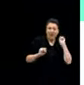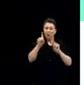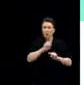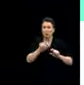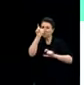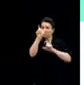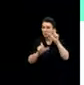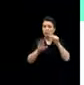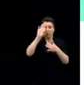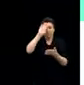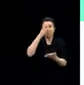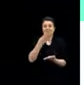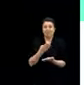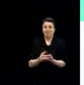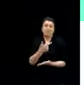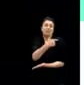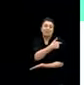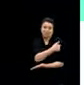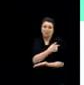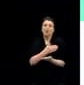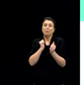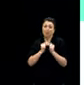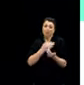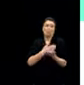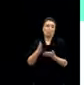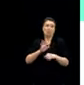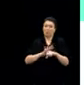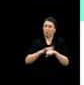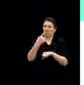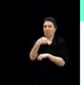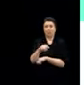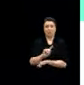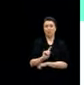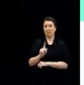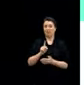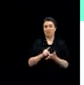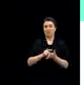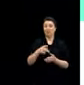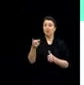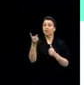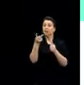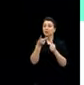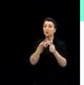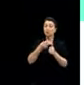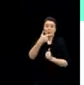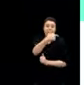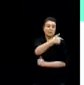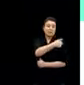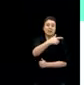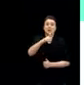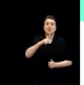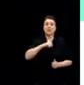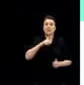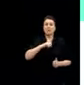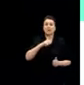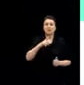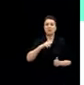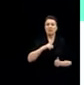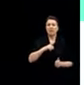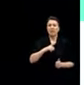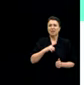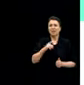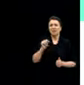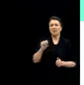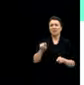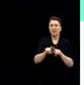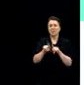por falta de conhecimento, acreditam. Então, o segundo mito é que as vacinas possuem mercúrio, portanto fazem